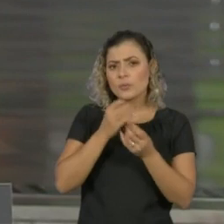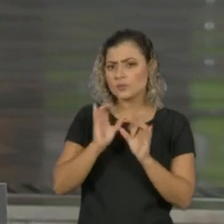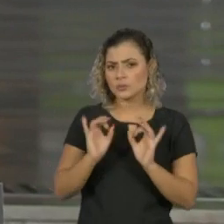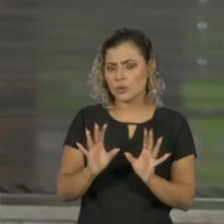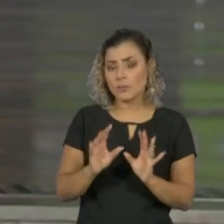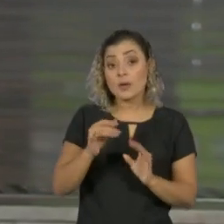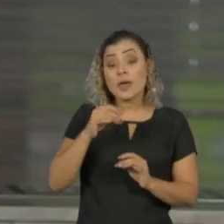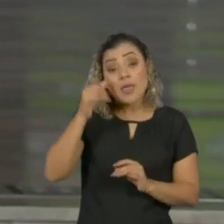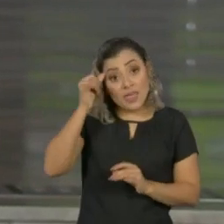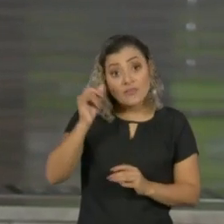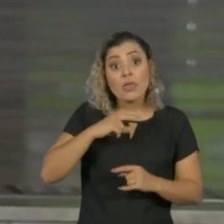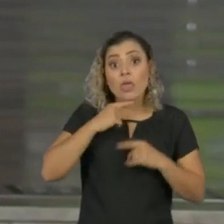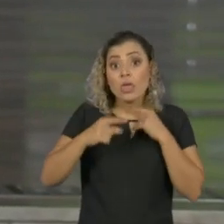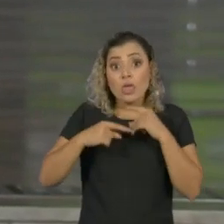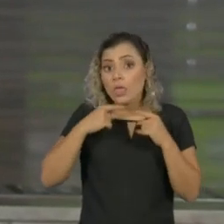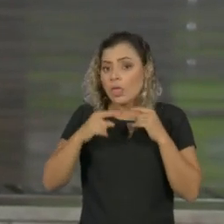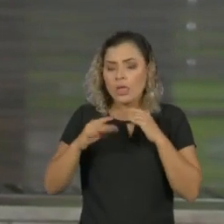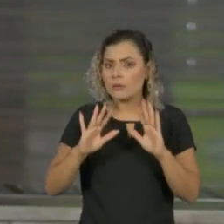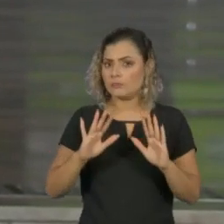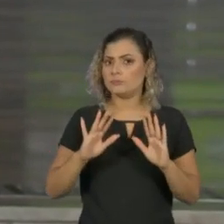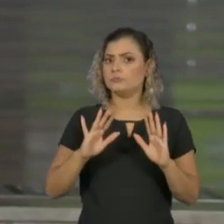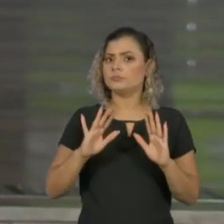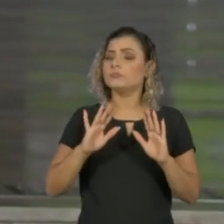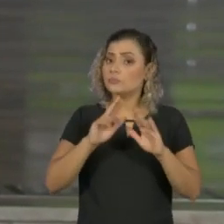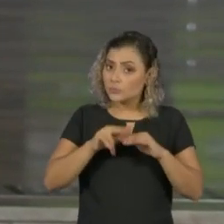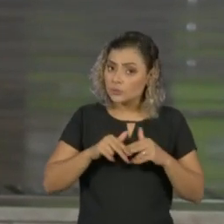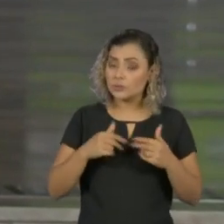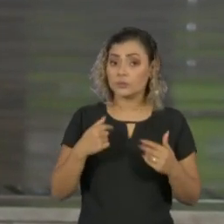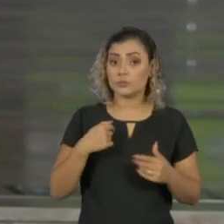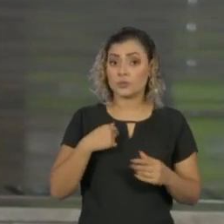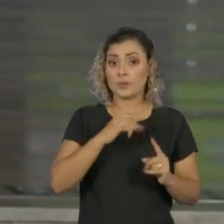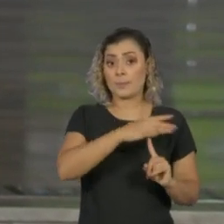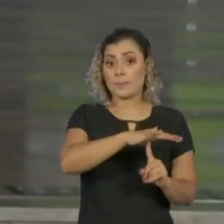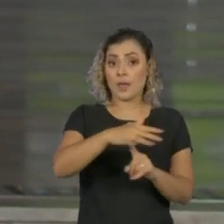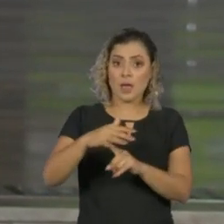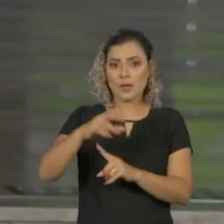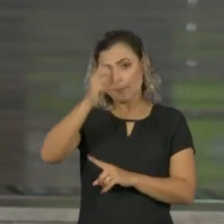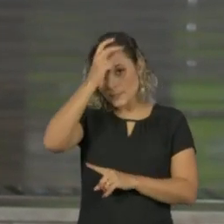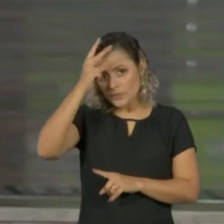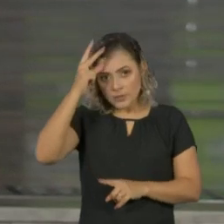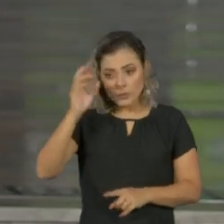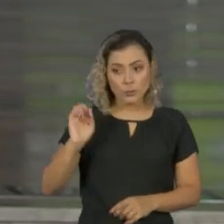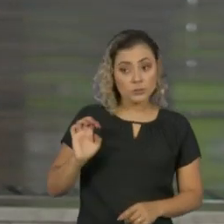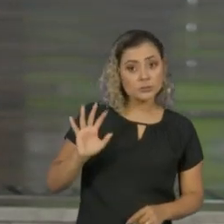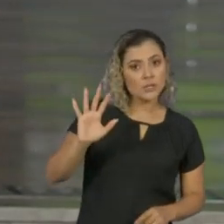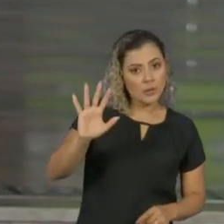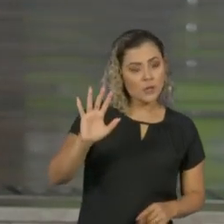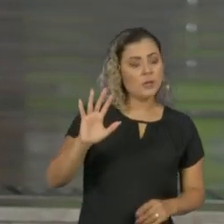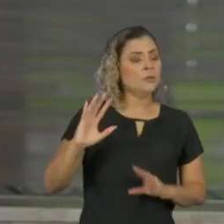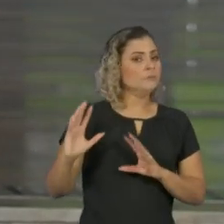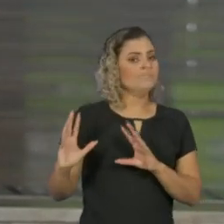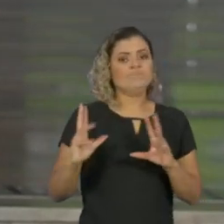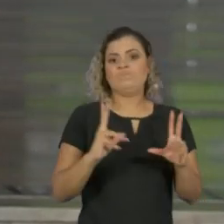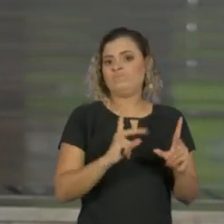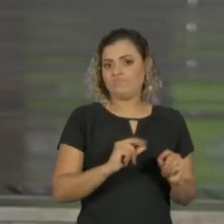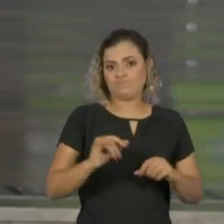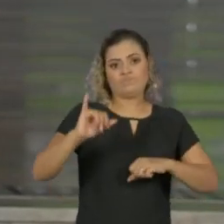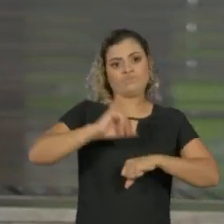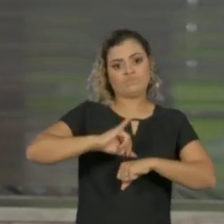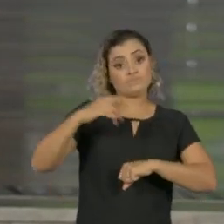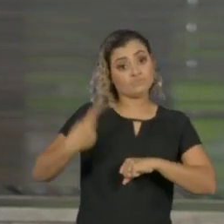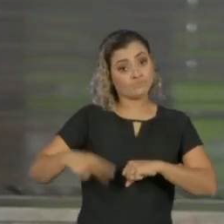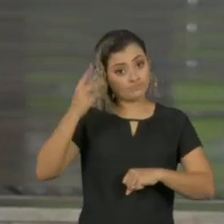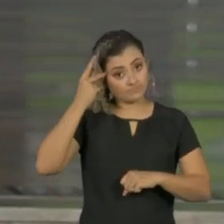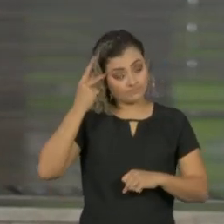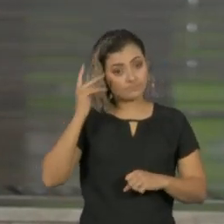que não haja dúvida, e aí eu me penitencio, informo que os parques, tanto municipais quanto municipais da capital de São Paulo,